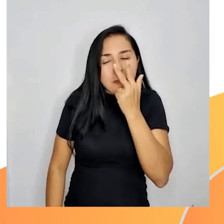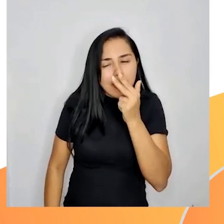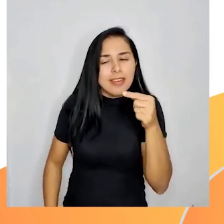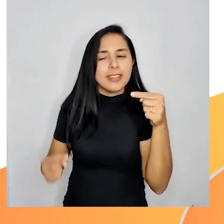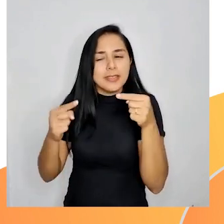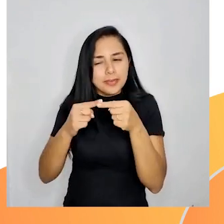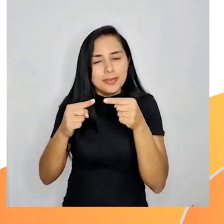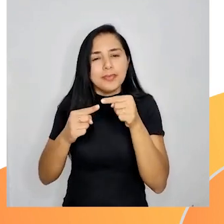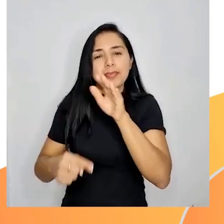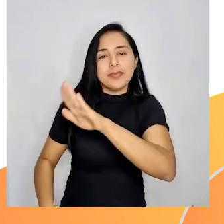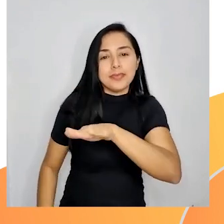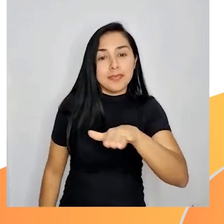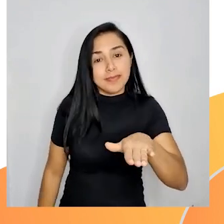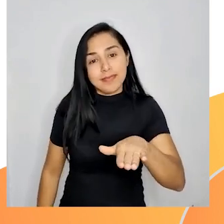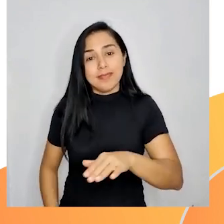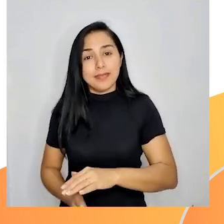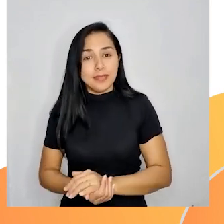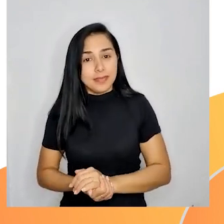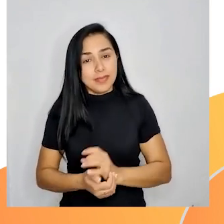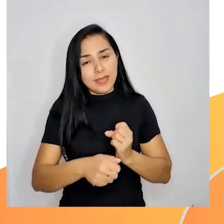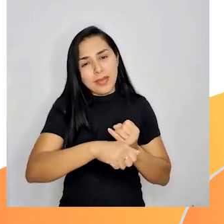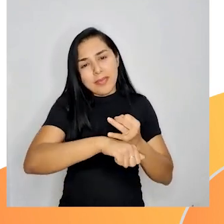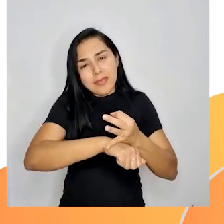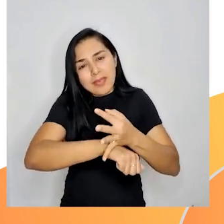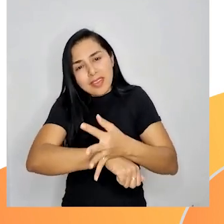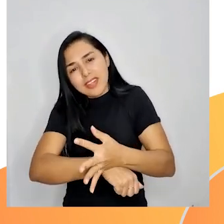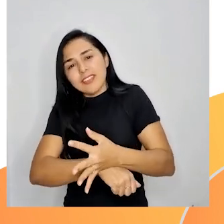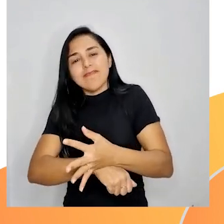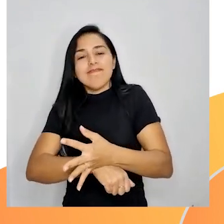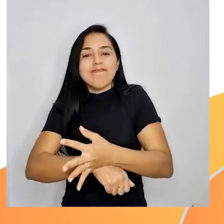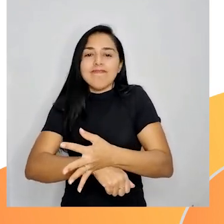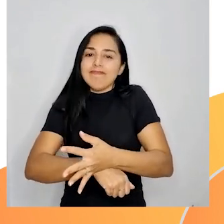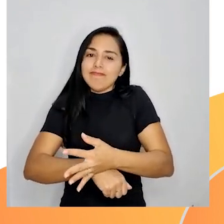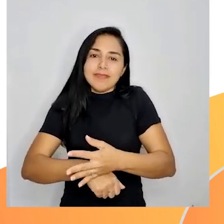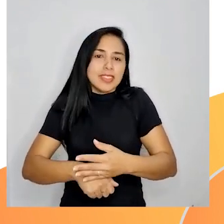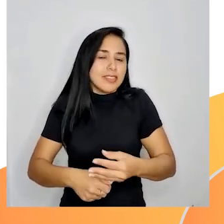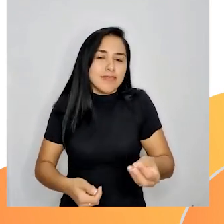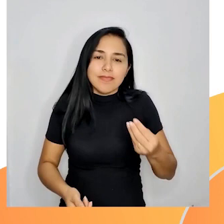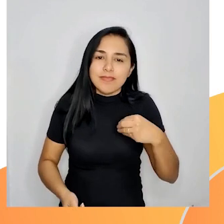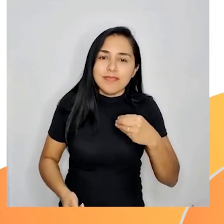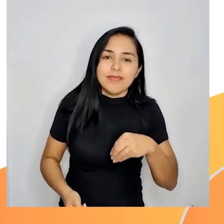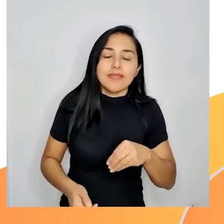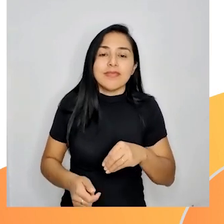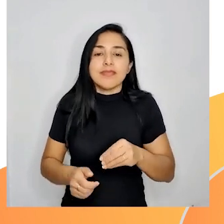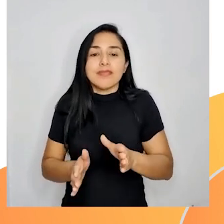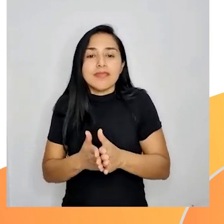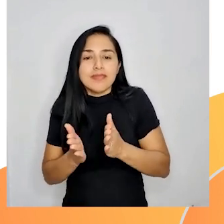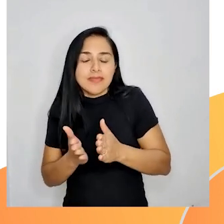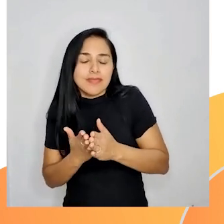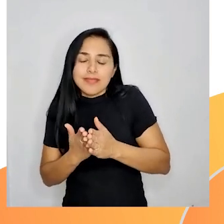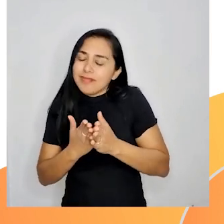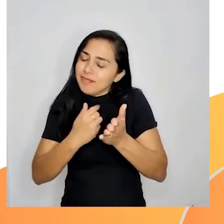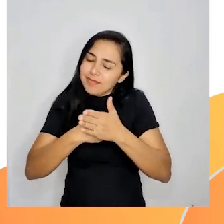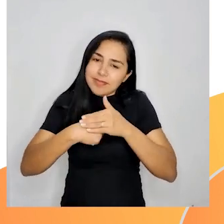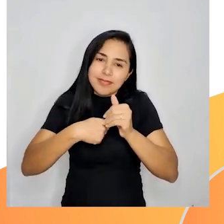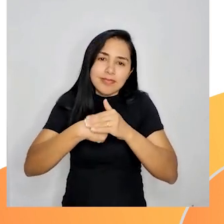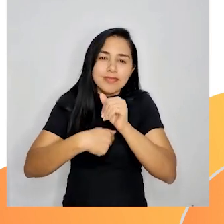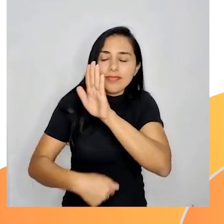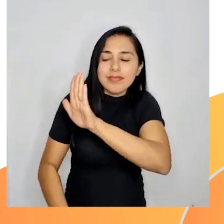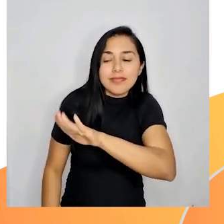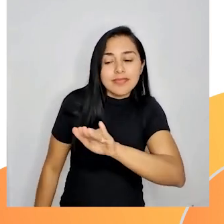eles. Pequenina, ingênua miséria. Adoráveis carvoeirinhos,